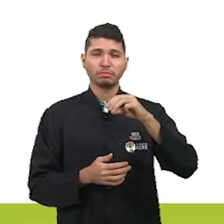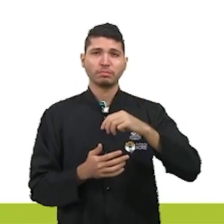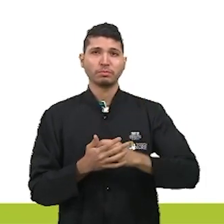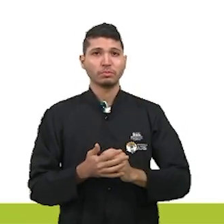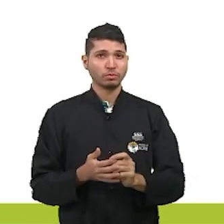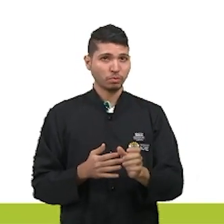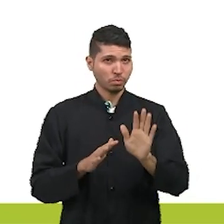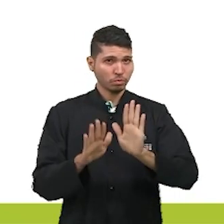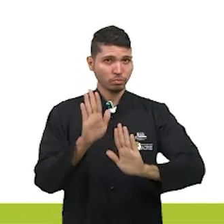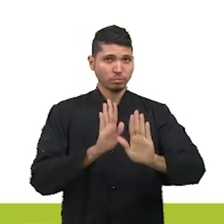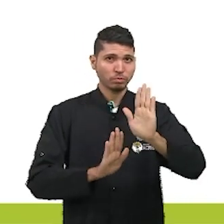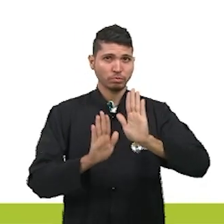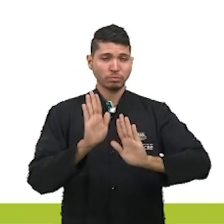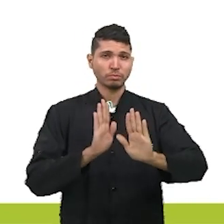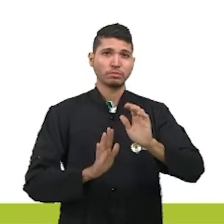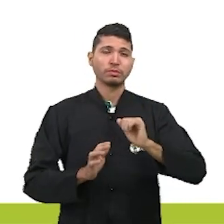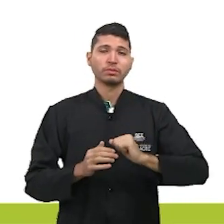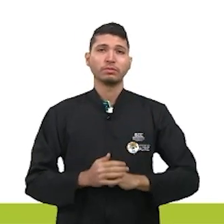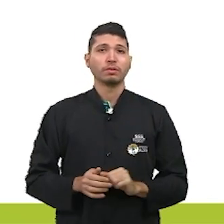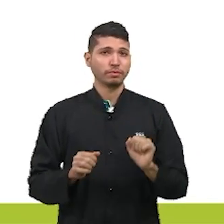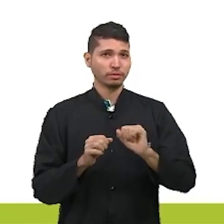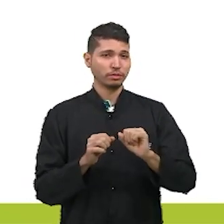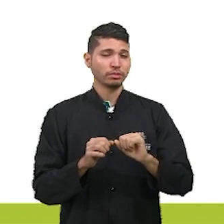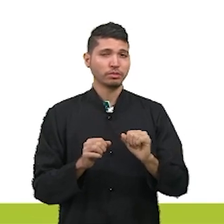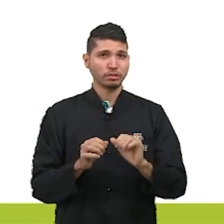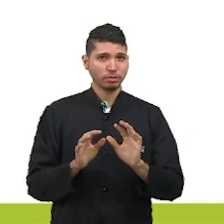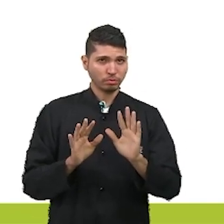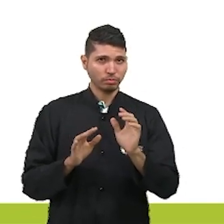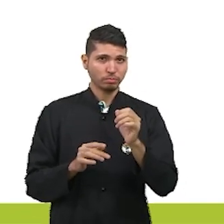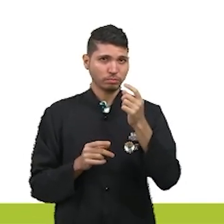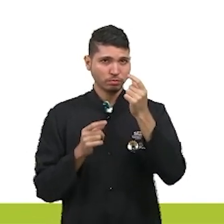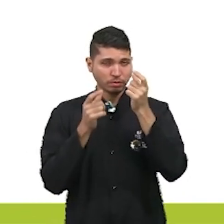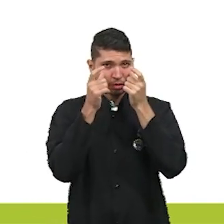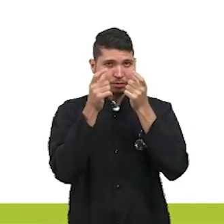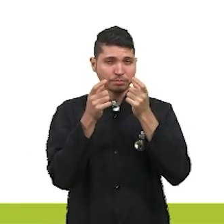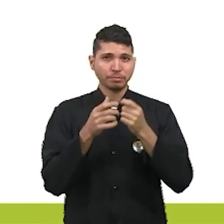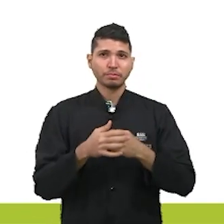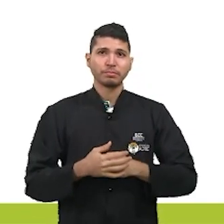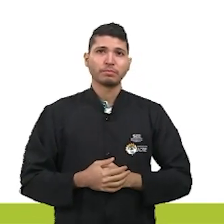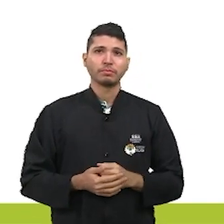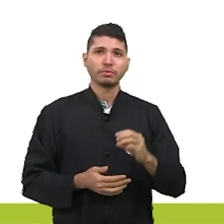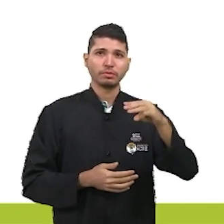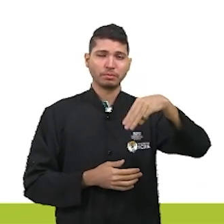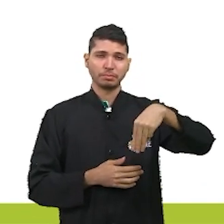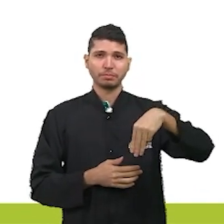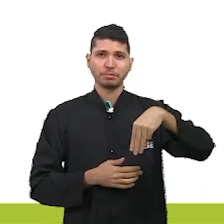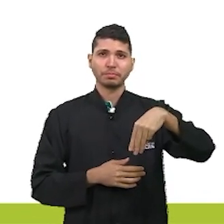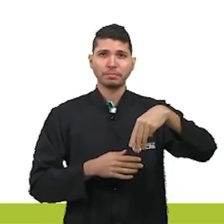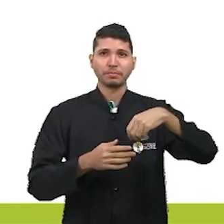pouco de cuidado agora e vou contar o seguinte. Eu vou contar todas que começam com MA,